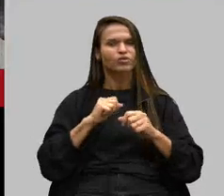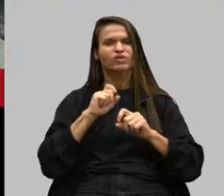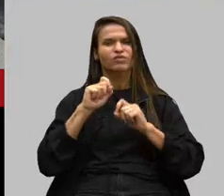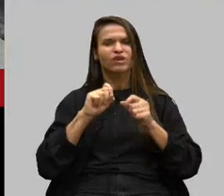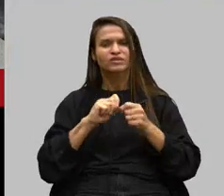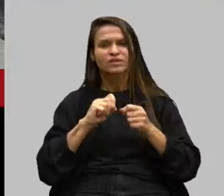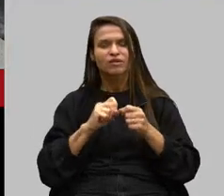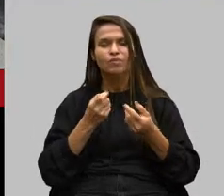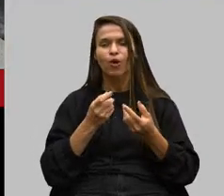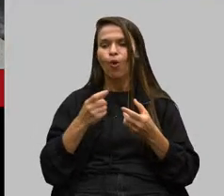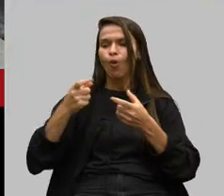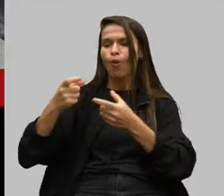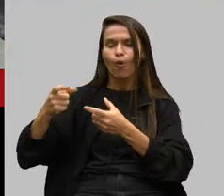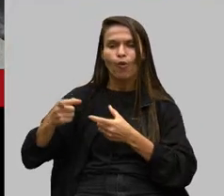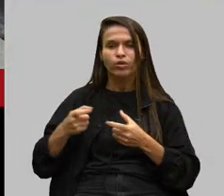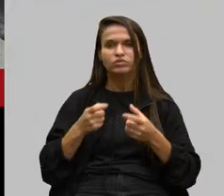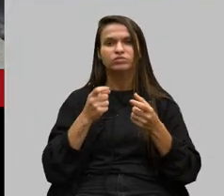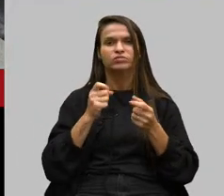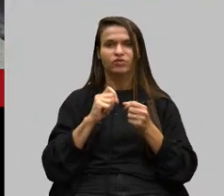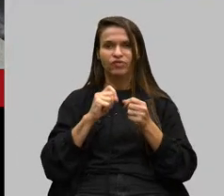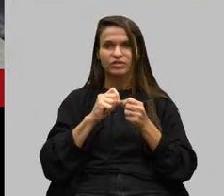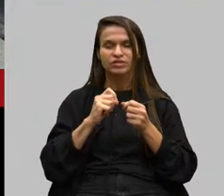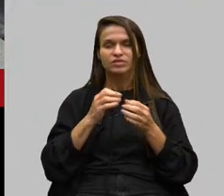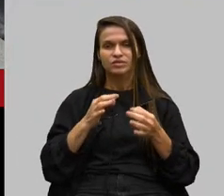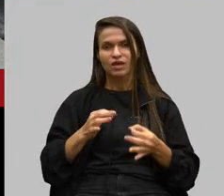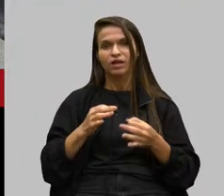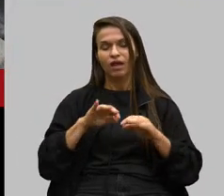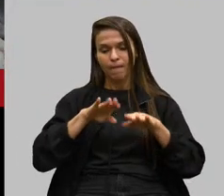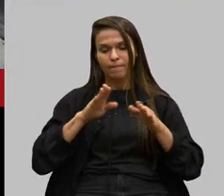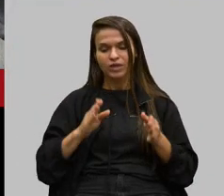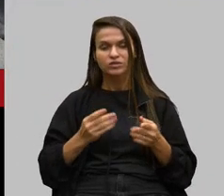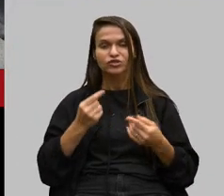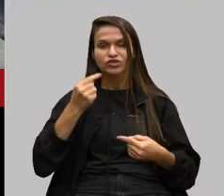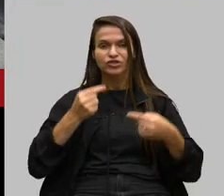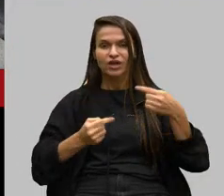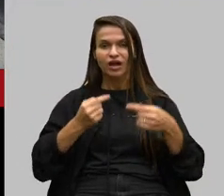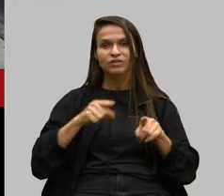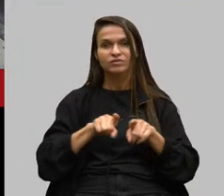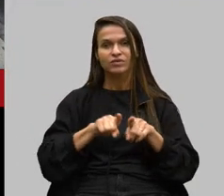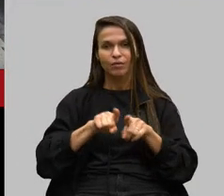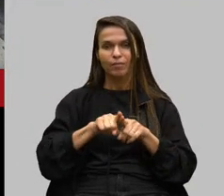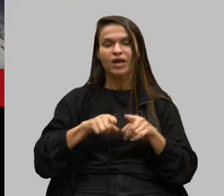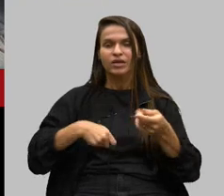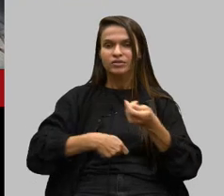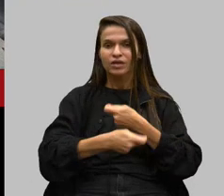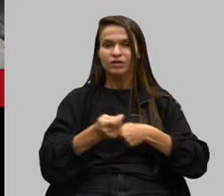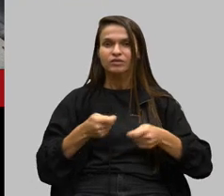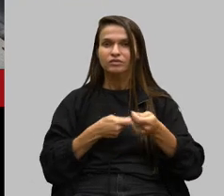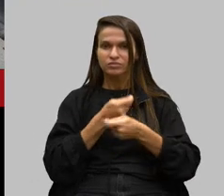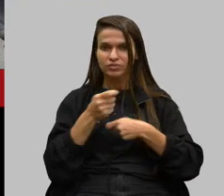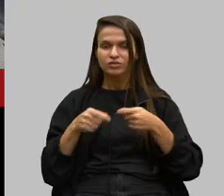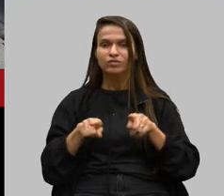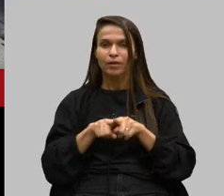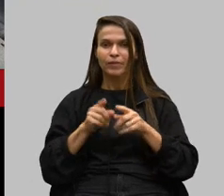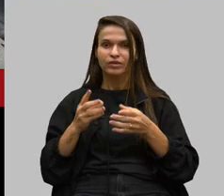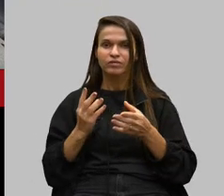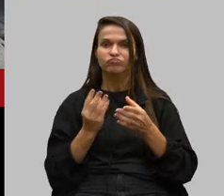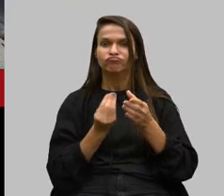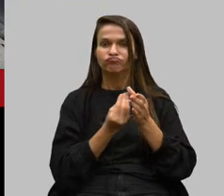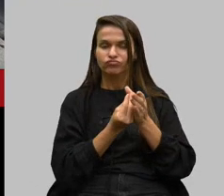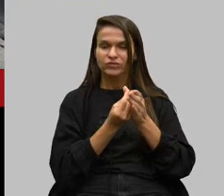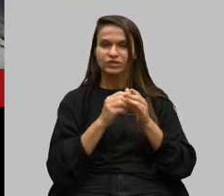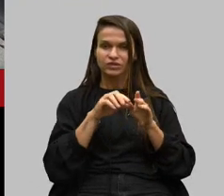onde ia e a mesa de diálogo é também tem uma essa articulação aí faz parte da secretaria da casa civil